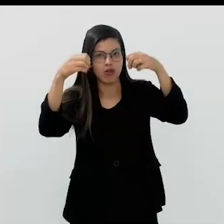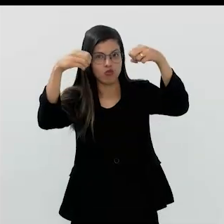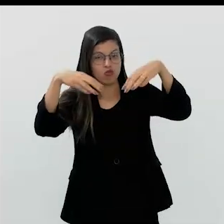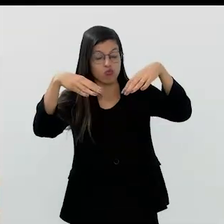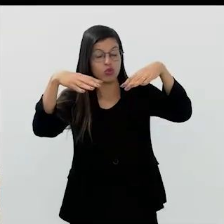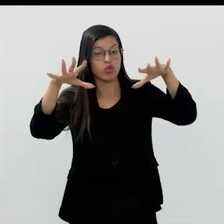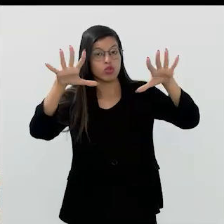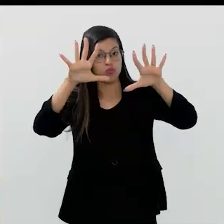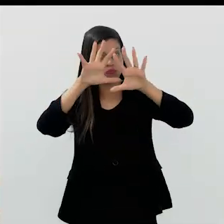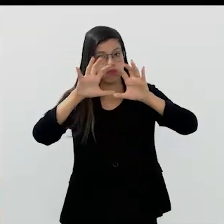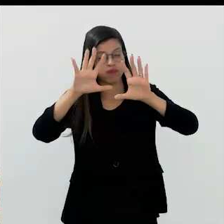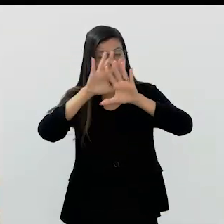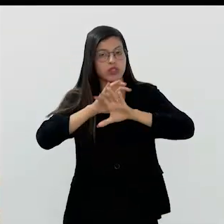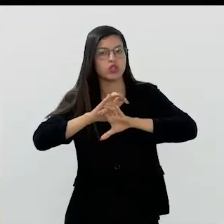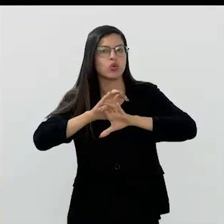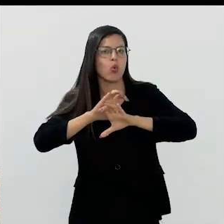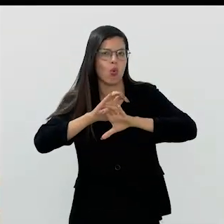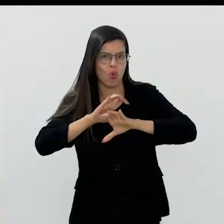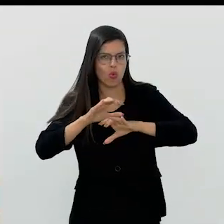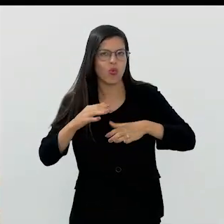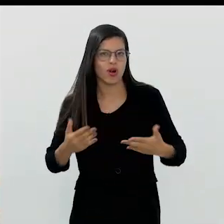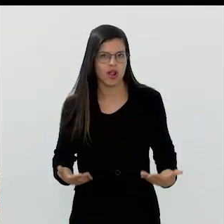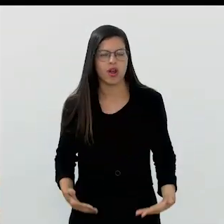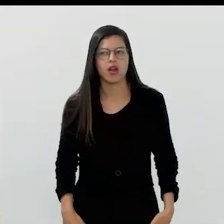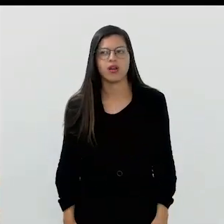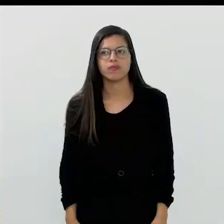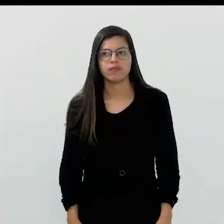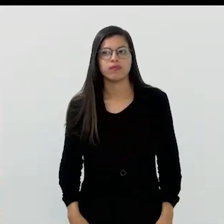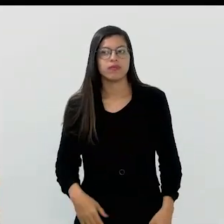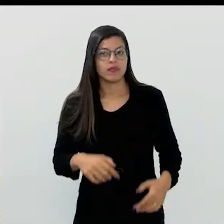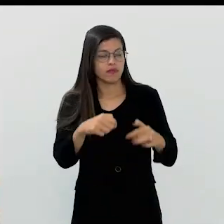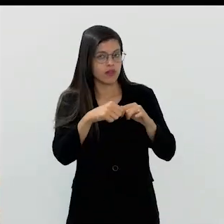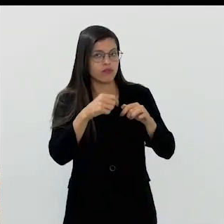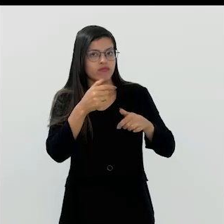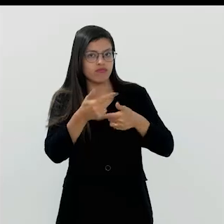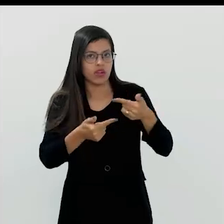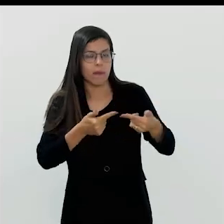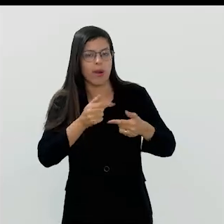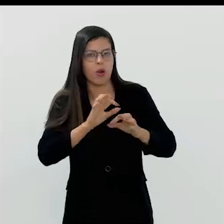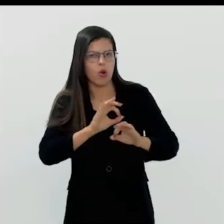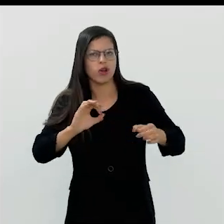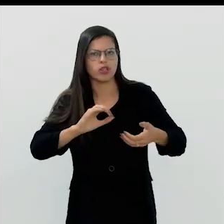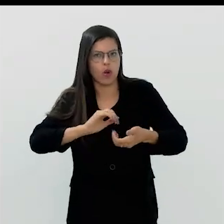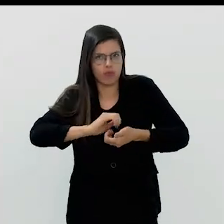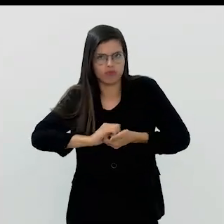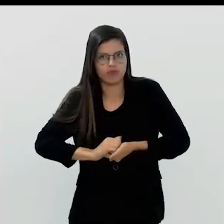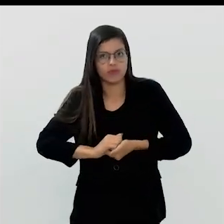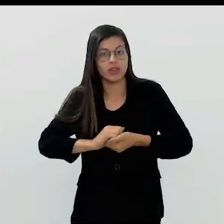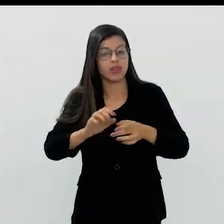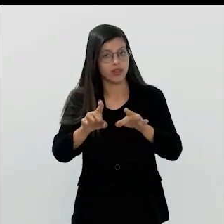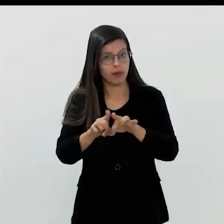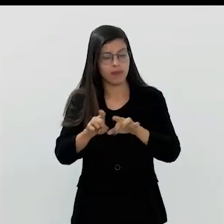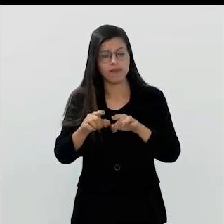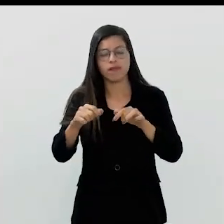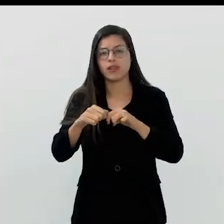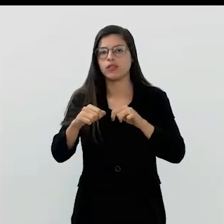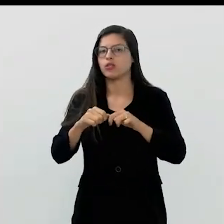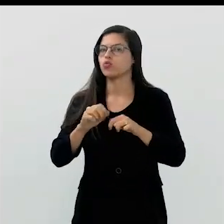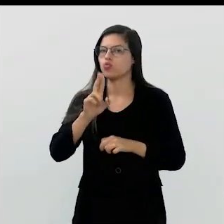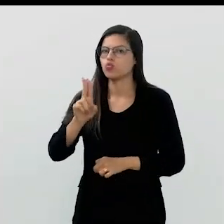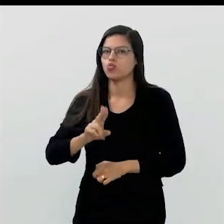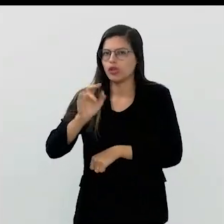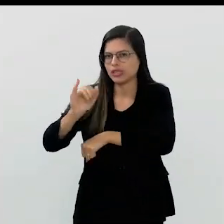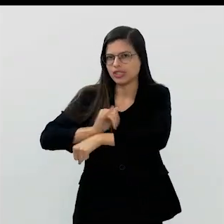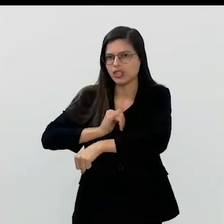tinta inclusive a Grande fluorescente, ela Rio, ano grita. passado, fez um belo trabalho em cima das cores fluorescentes. Isso. E a Viradouro também, né? Isso, usaram o recurso que está tendo agora, né?